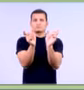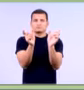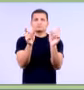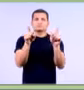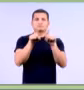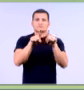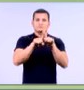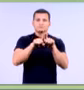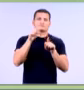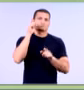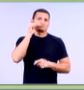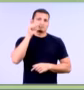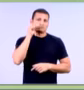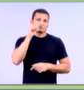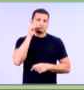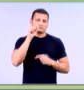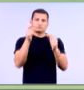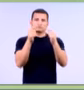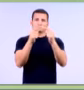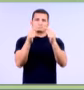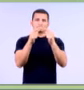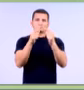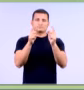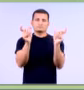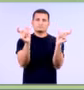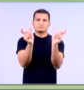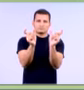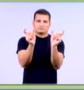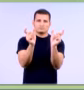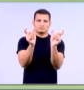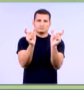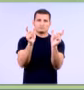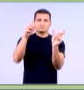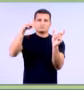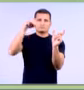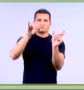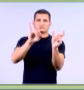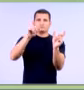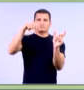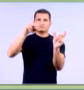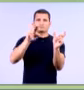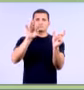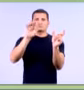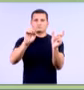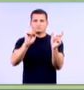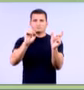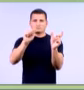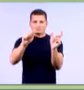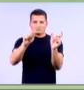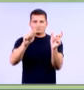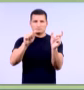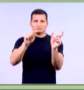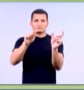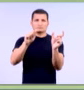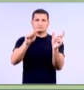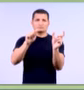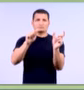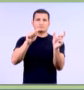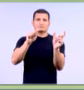no feminino para concordar com a palavra minuta. Vão anexos os pareceres